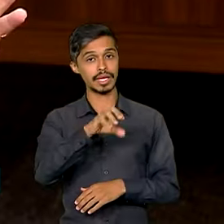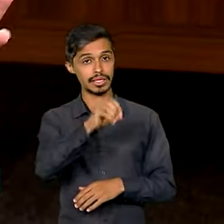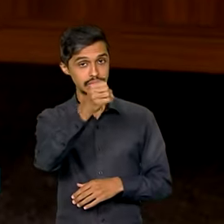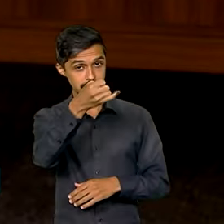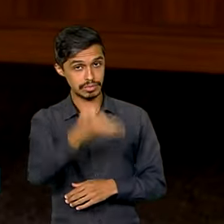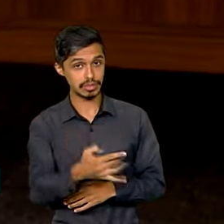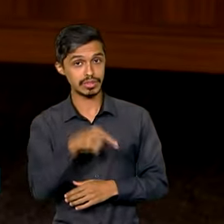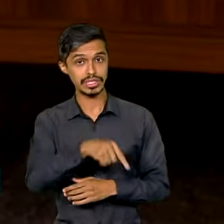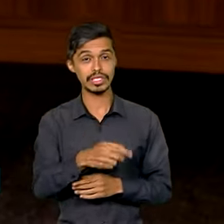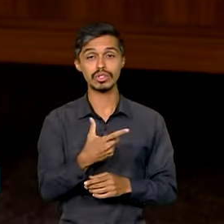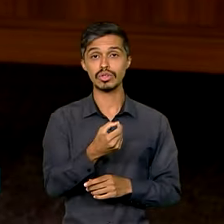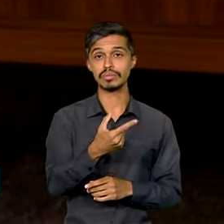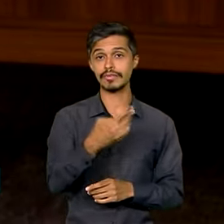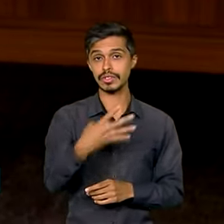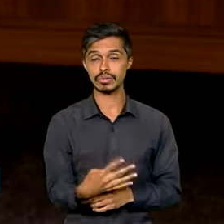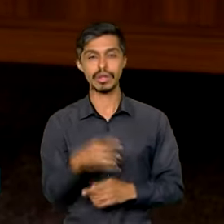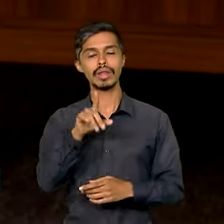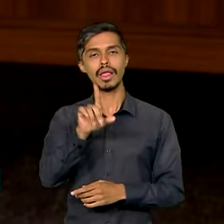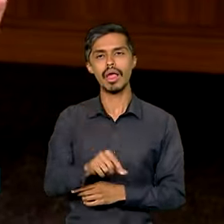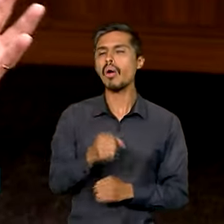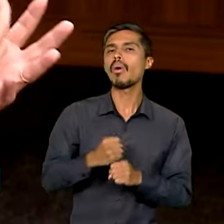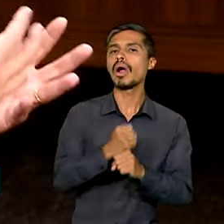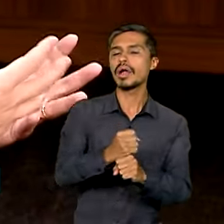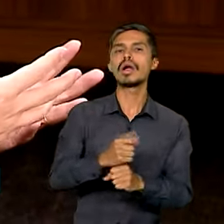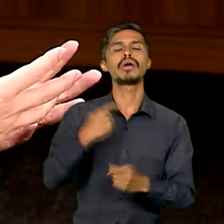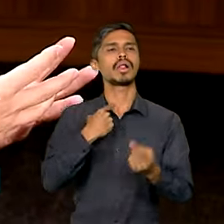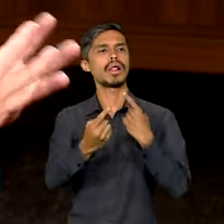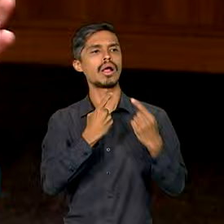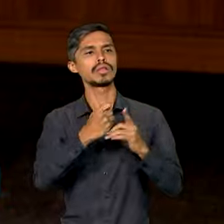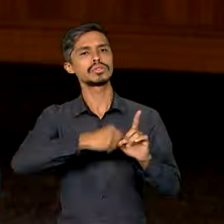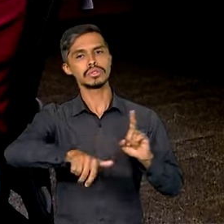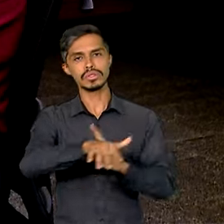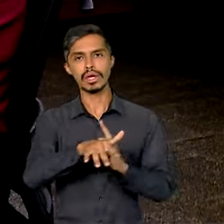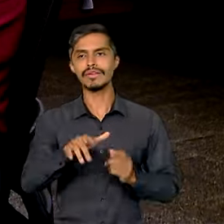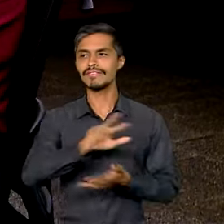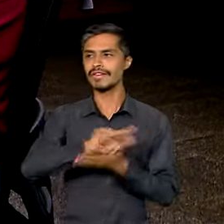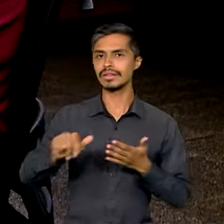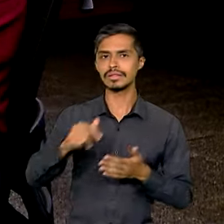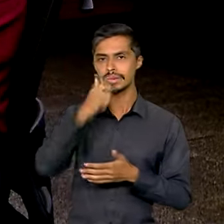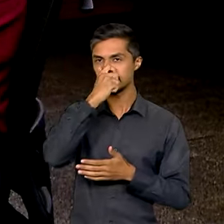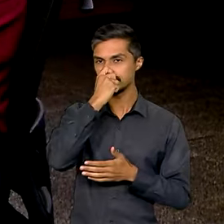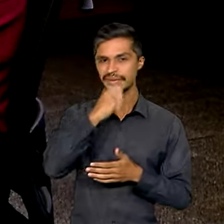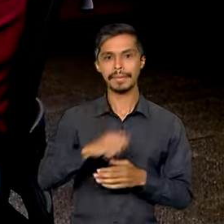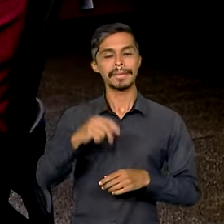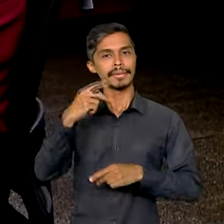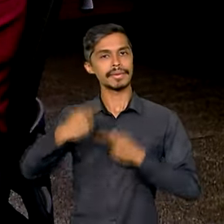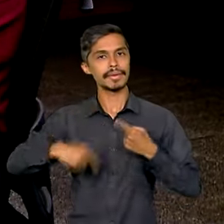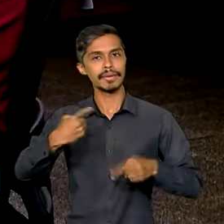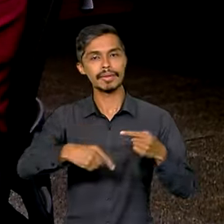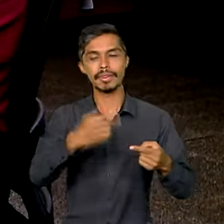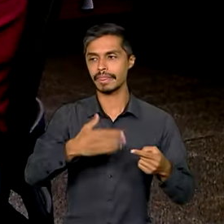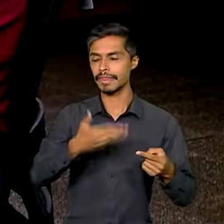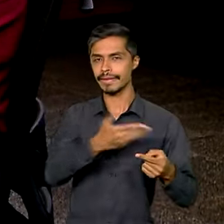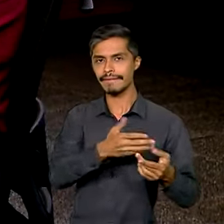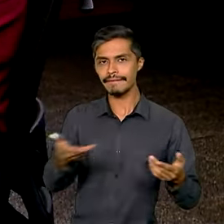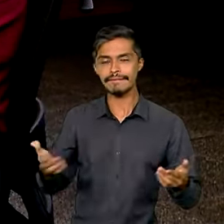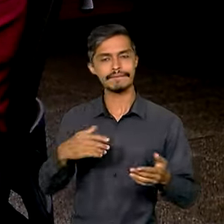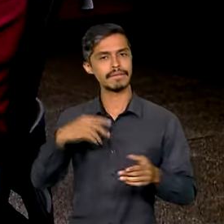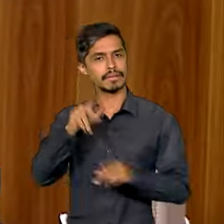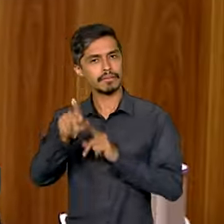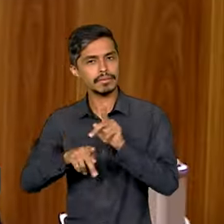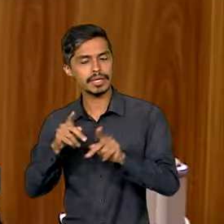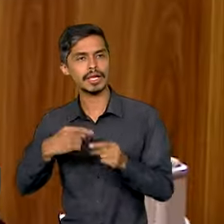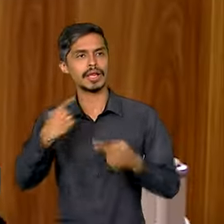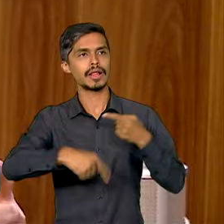que 2024 será o ano dos debates sociais. A população vai discutir as economias